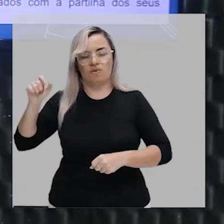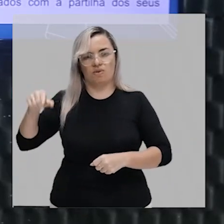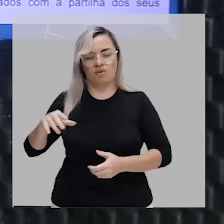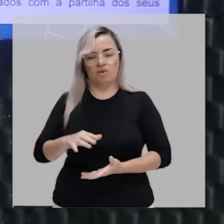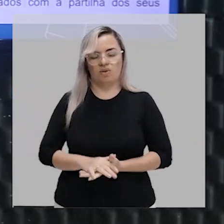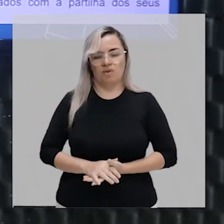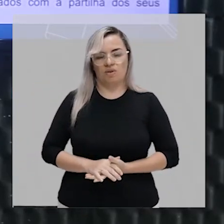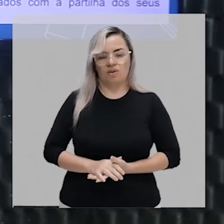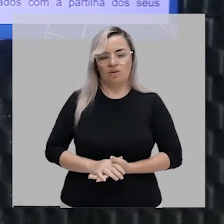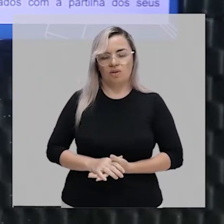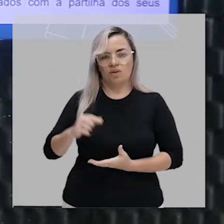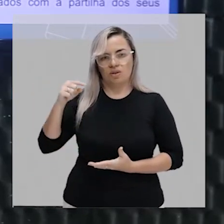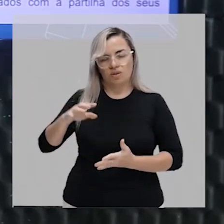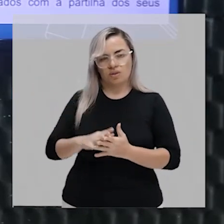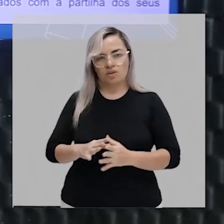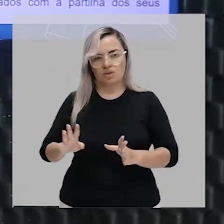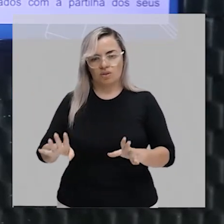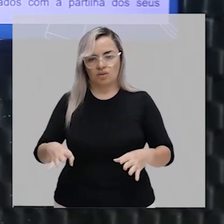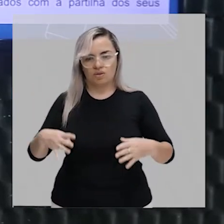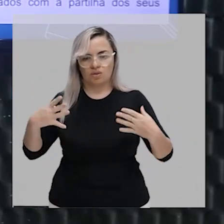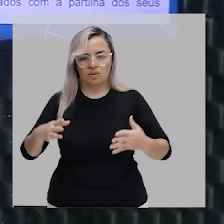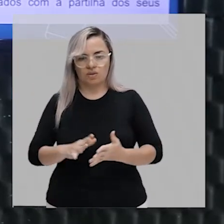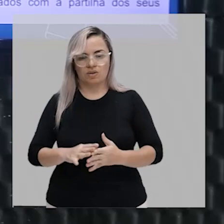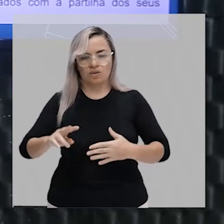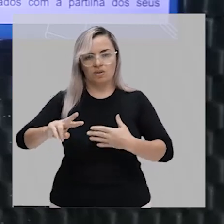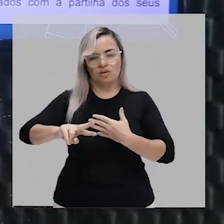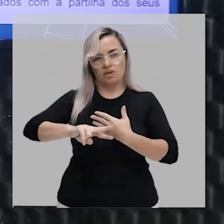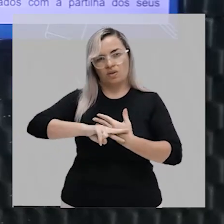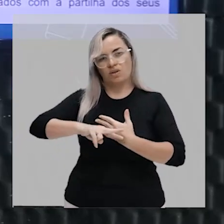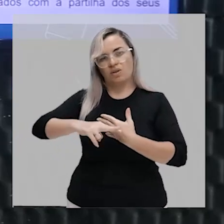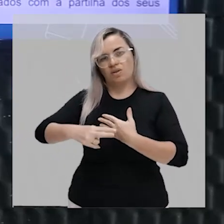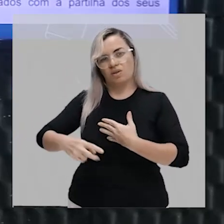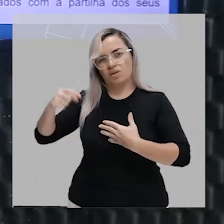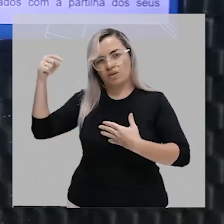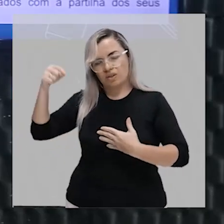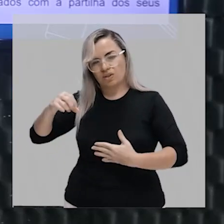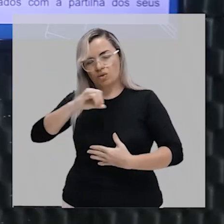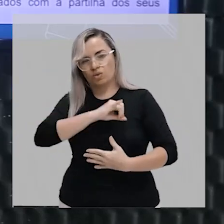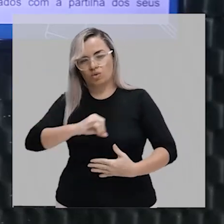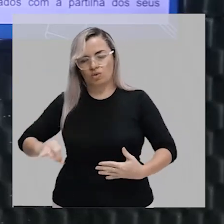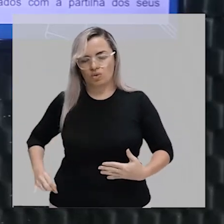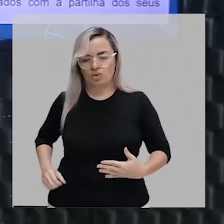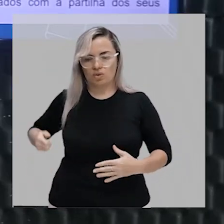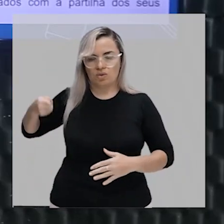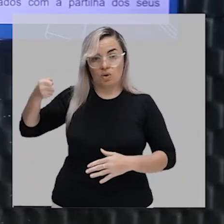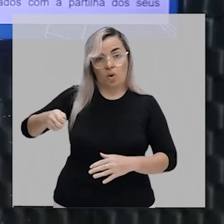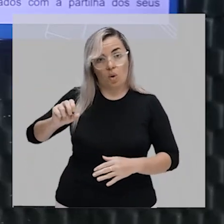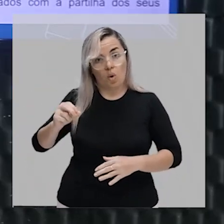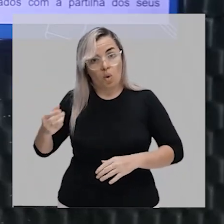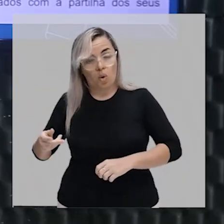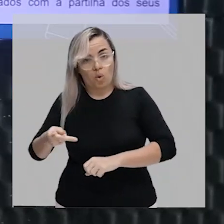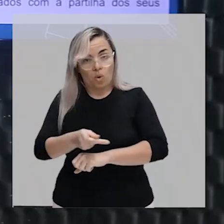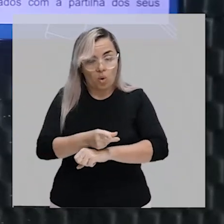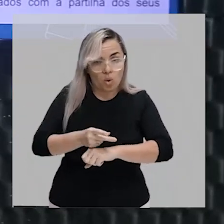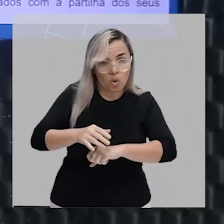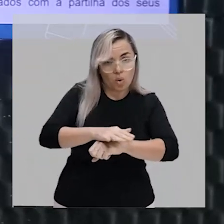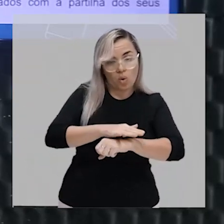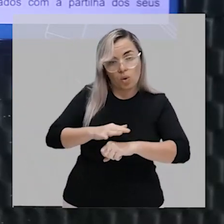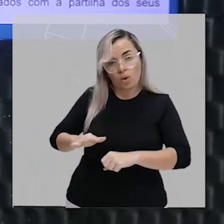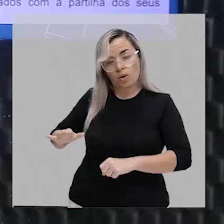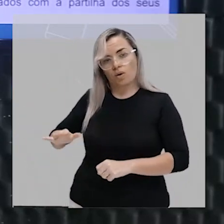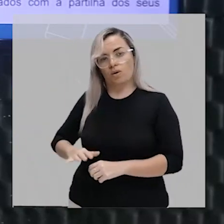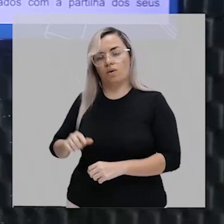E isso vai se observar como reflexo do imperialismo ou do neocolonialismo europeu na